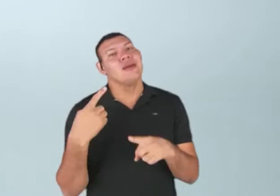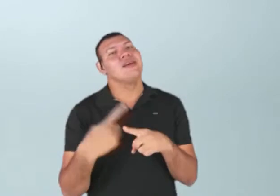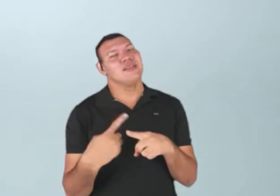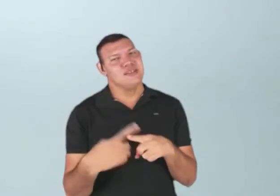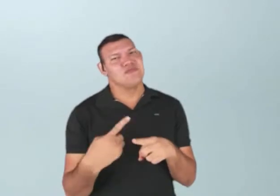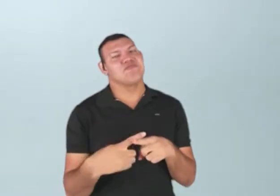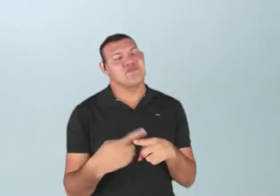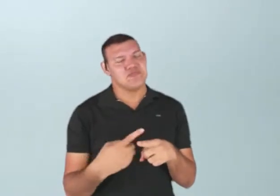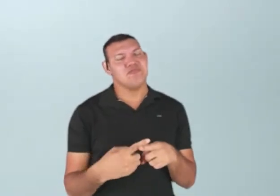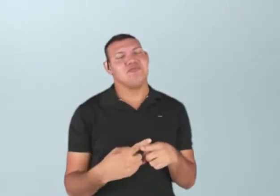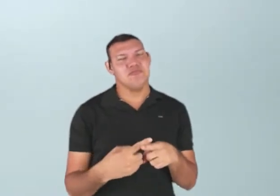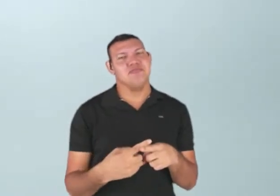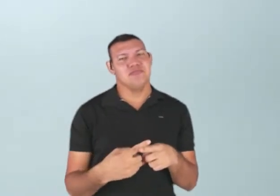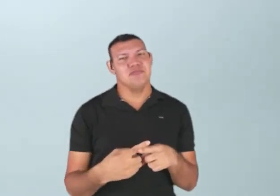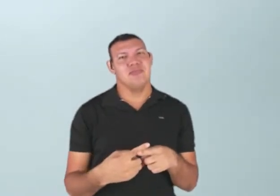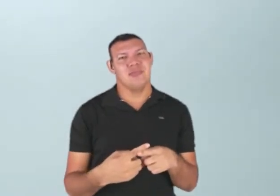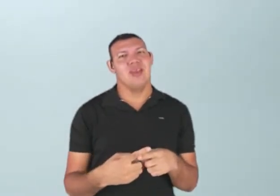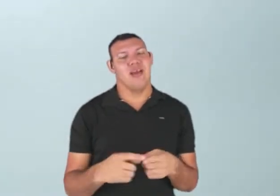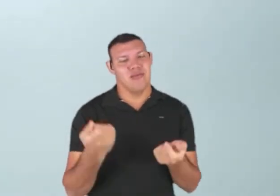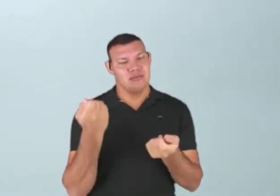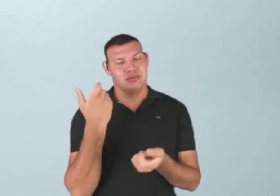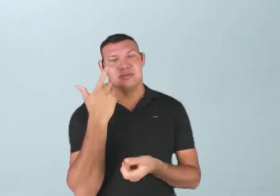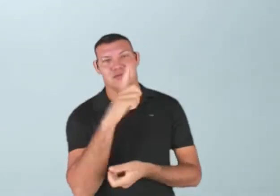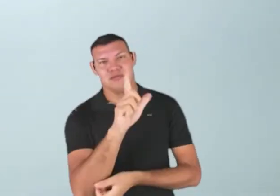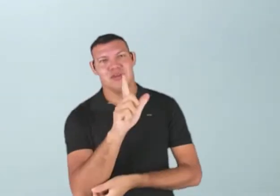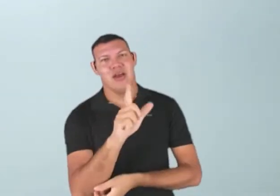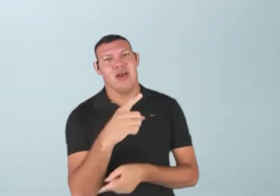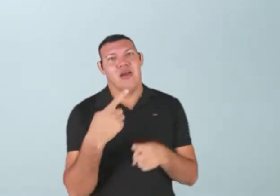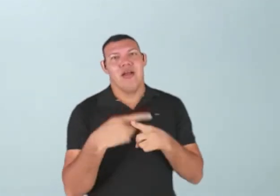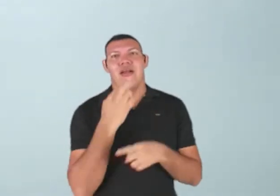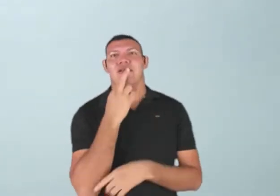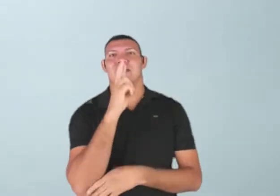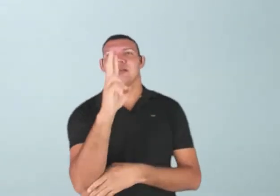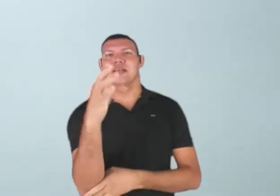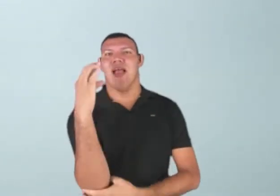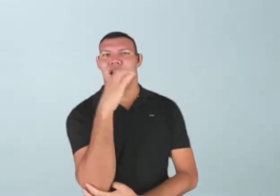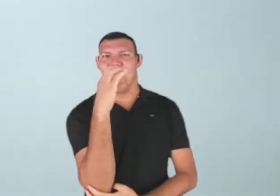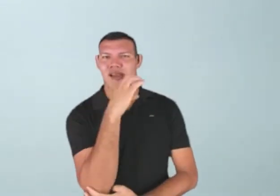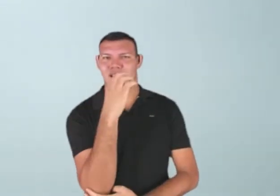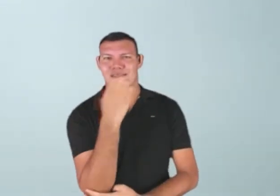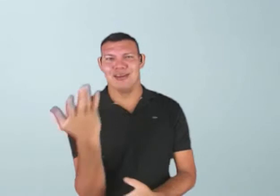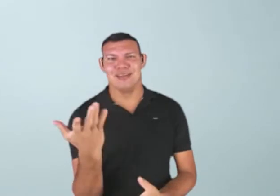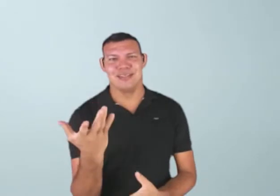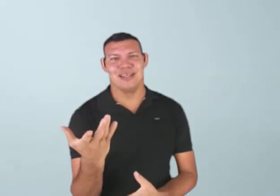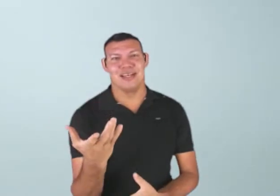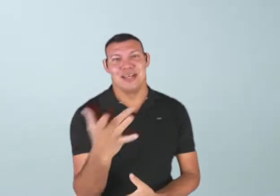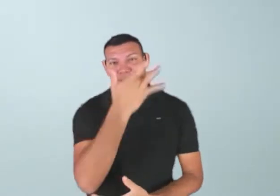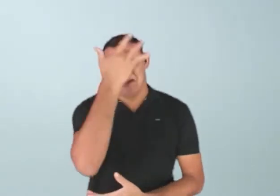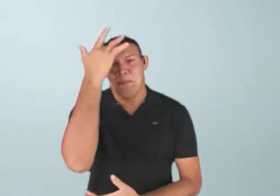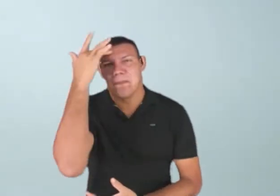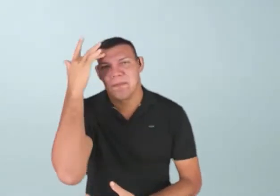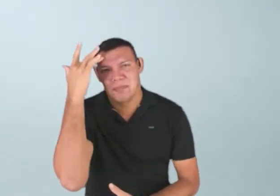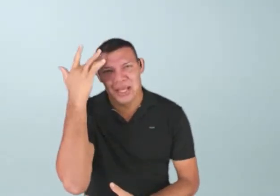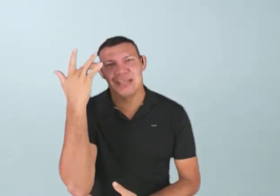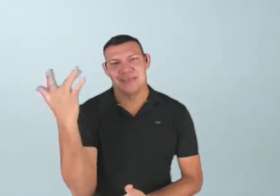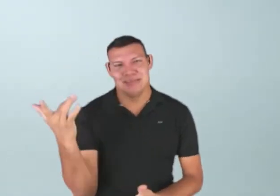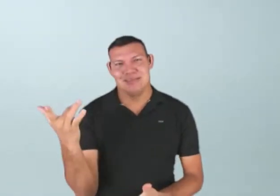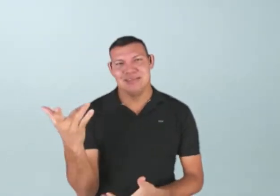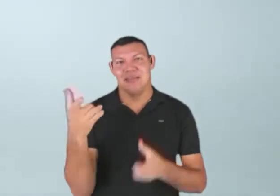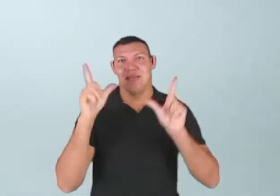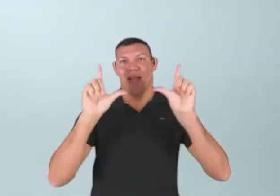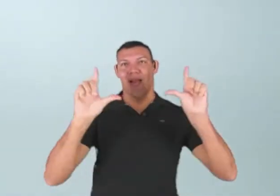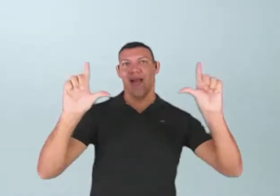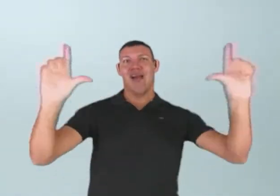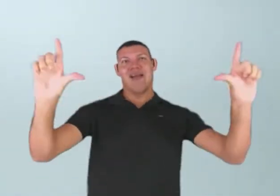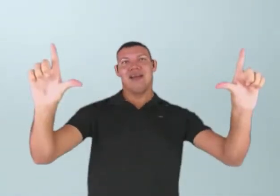realmente funciona e a resposta é rápida vinda dos consumidores. Ao ver essa propaganda estampada em um